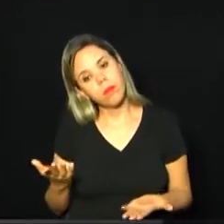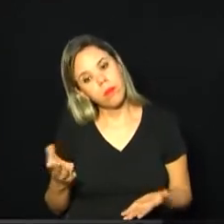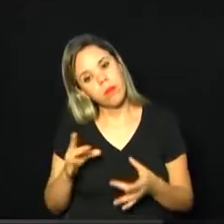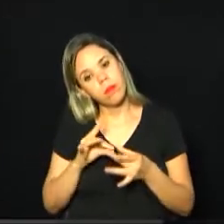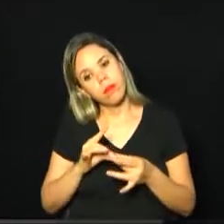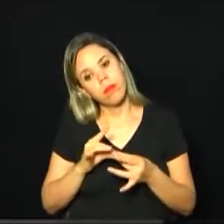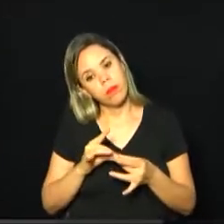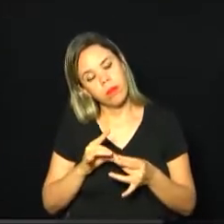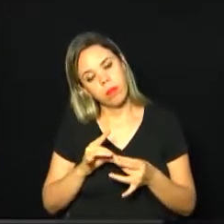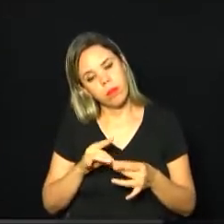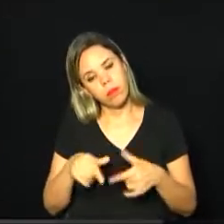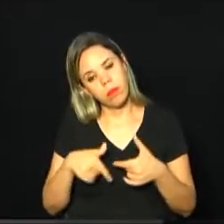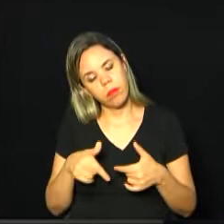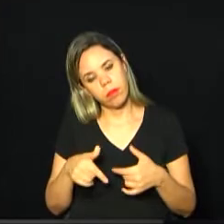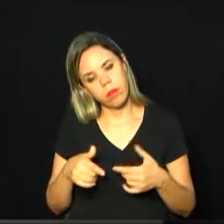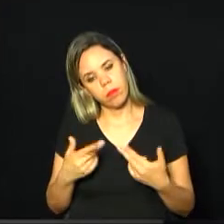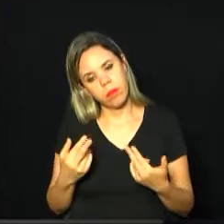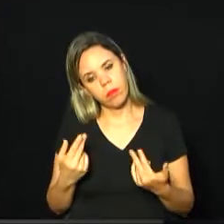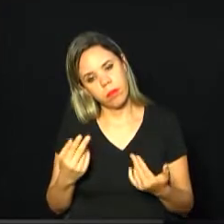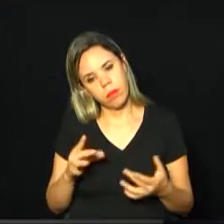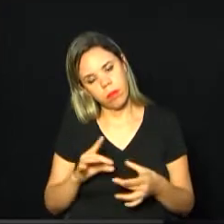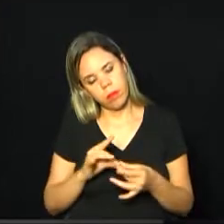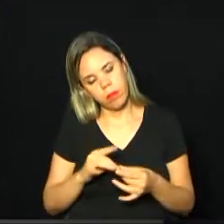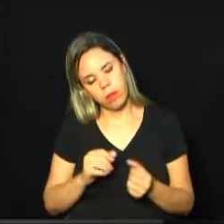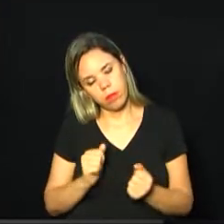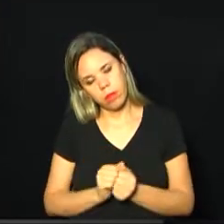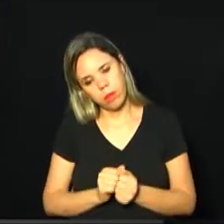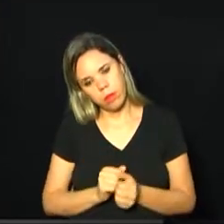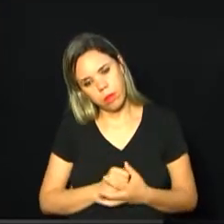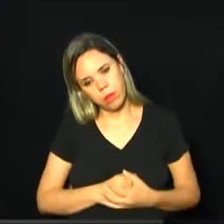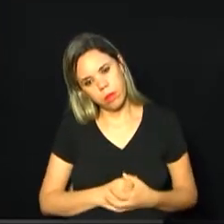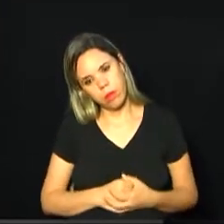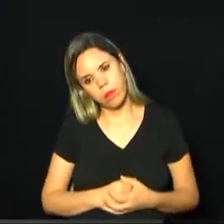indicadas a função né uma coisa alma